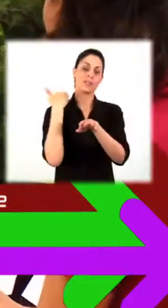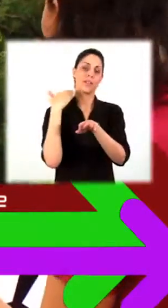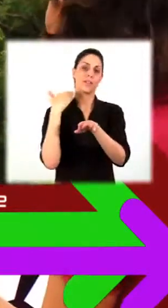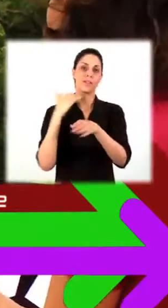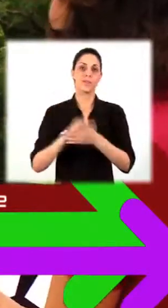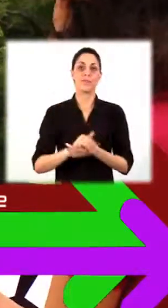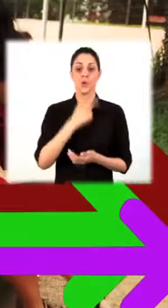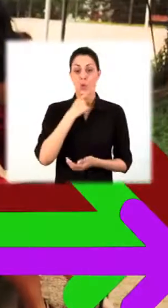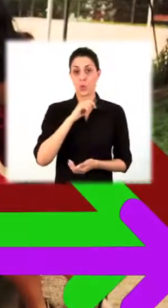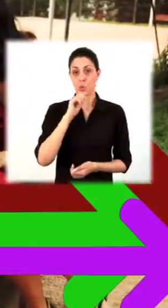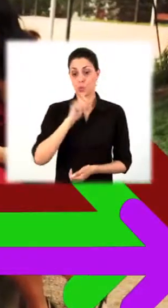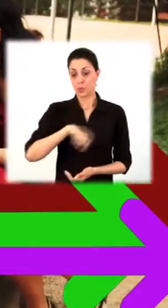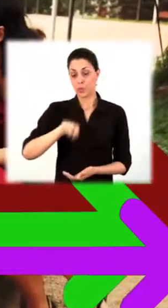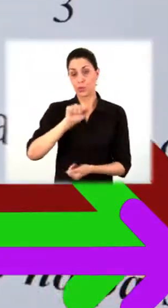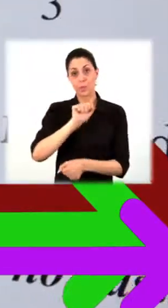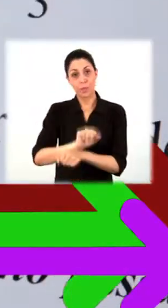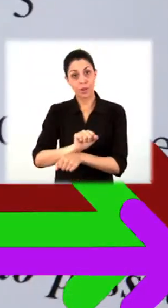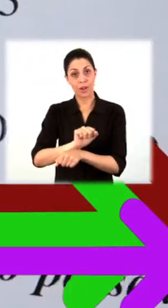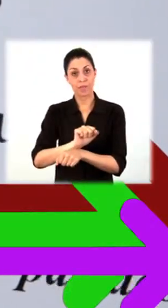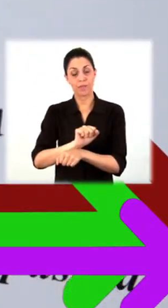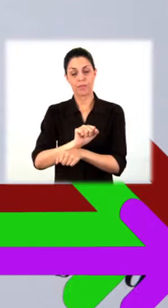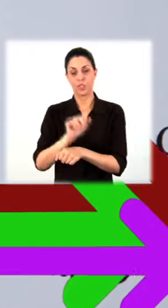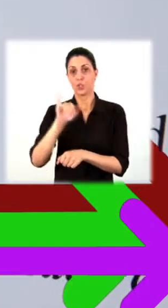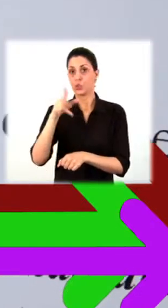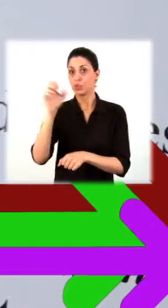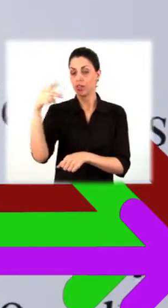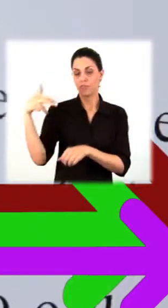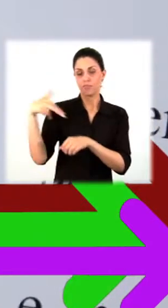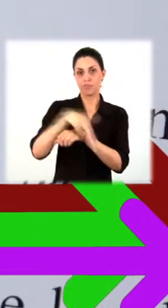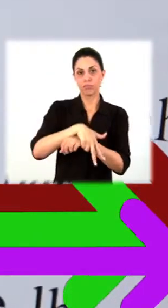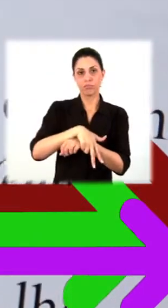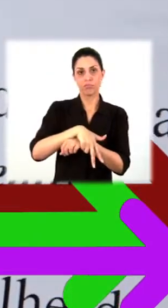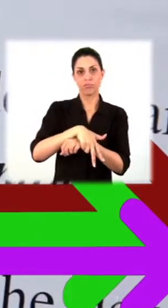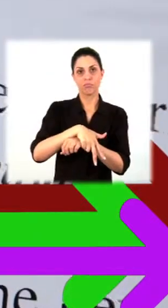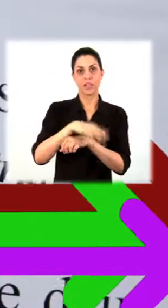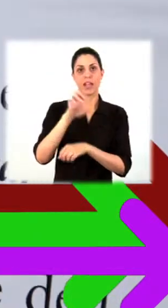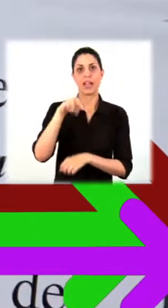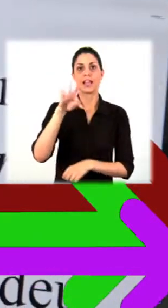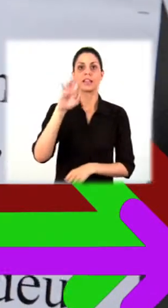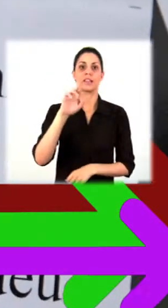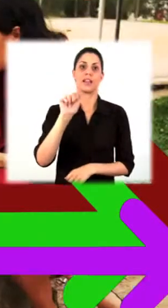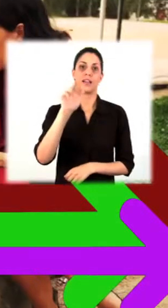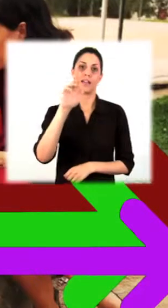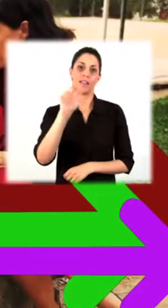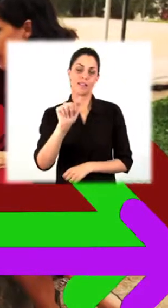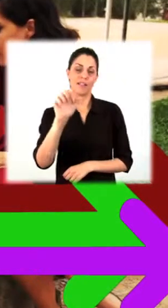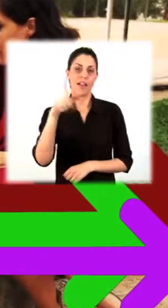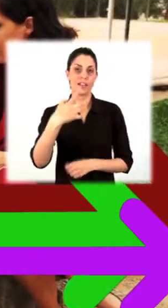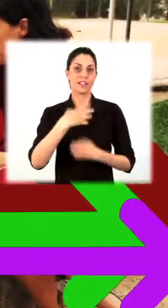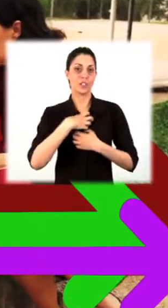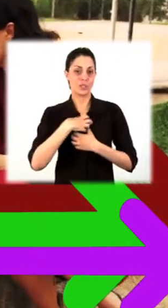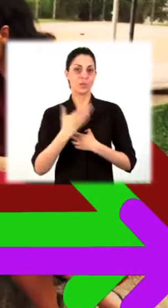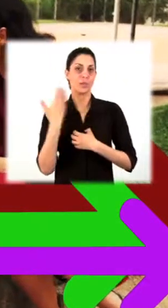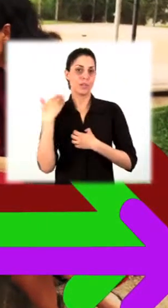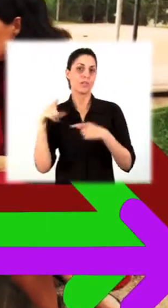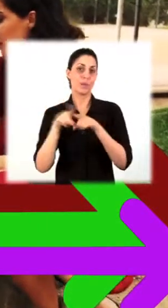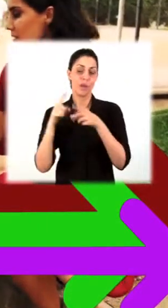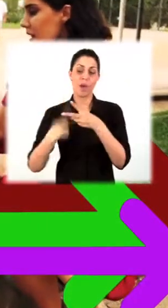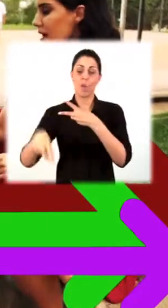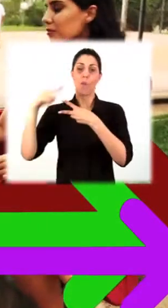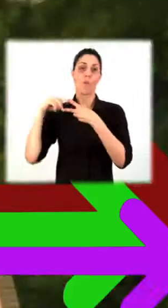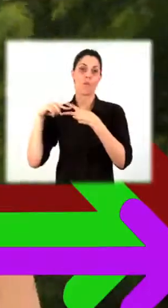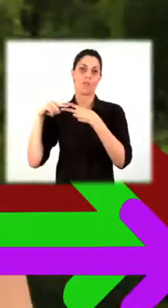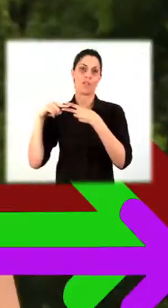no passado. O menino parou de desenhar quando José, Entrara. sentido de uma ação no passado anterior a outra